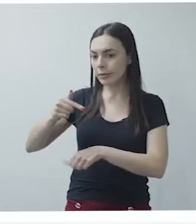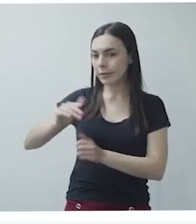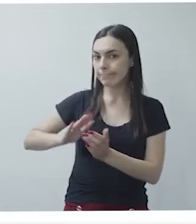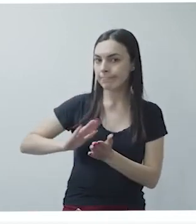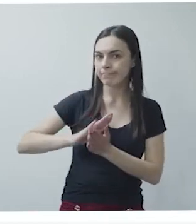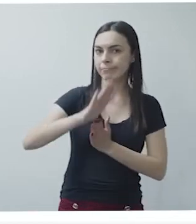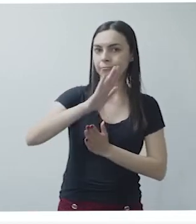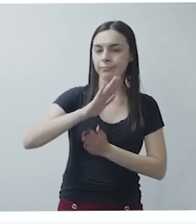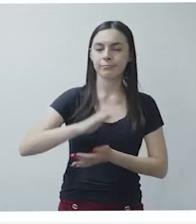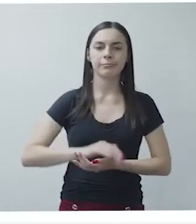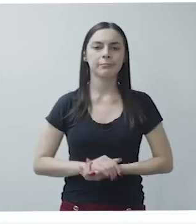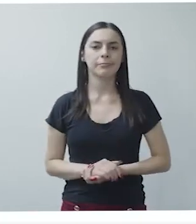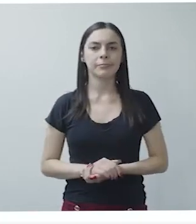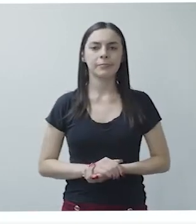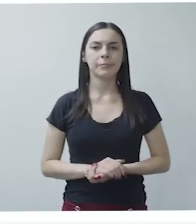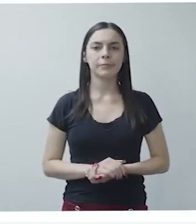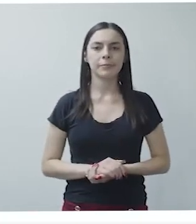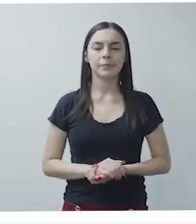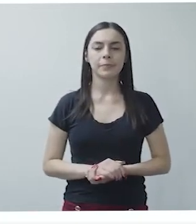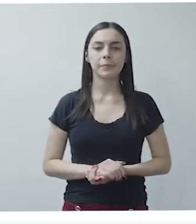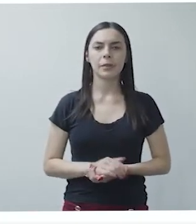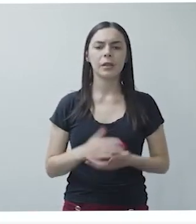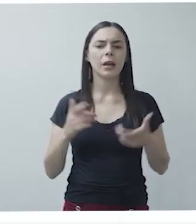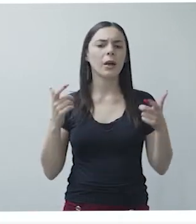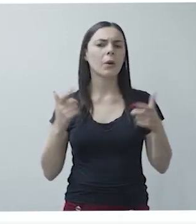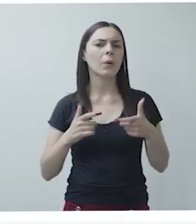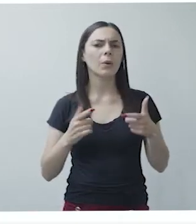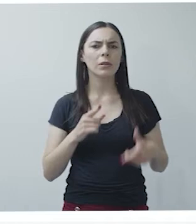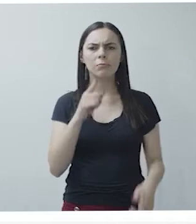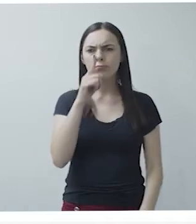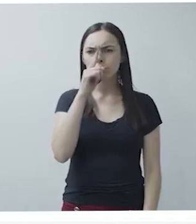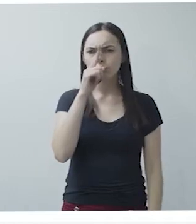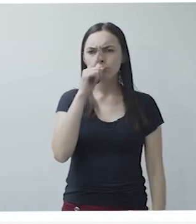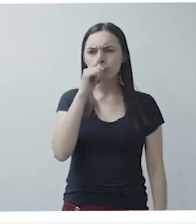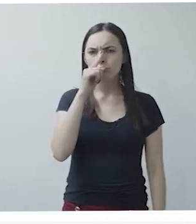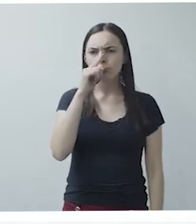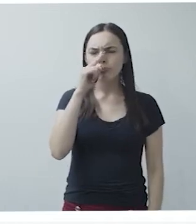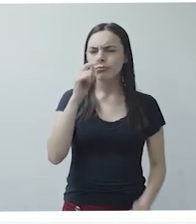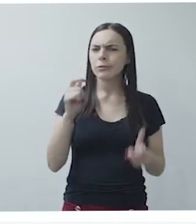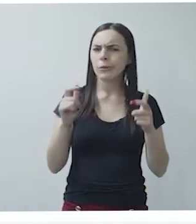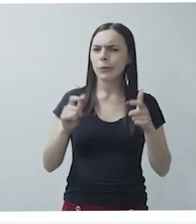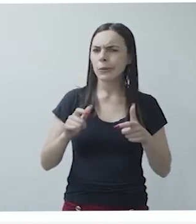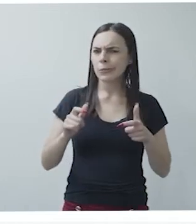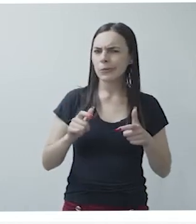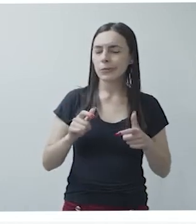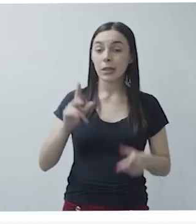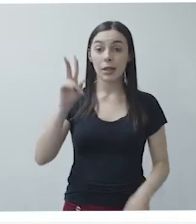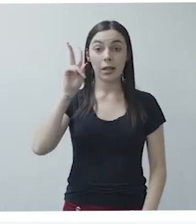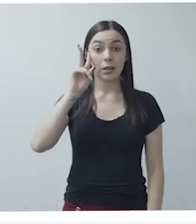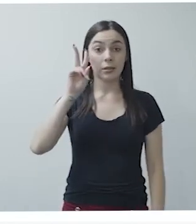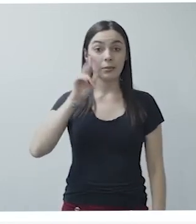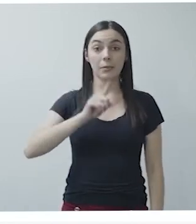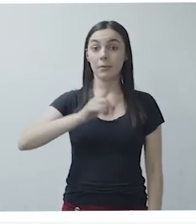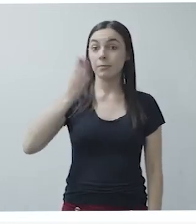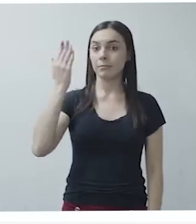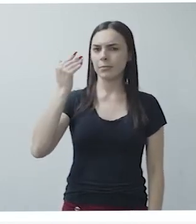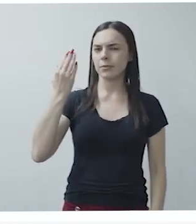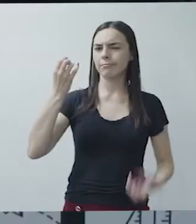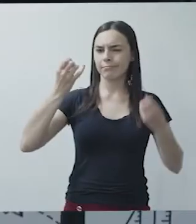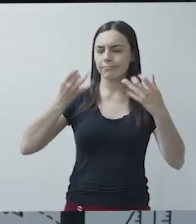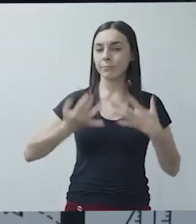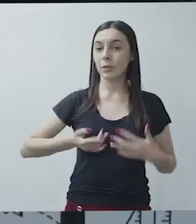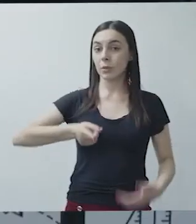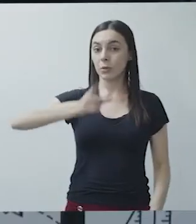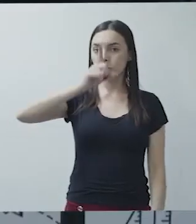7 horas. Onde o ponteiro pequeno deve estar? Vocês lembram que o ponteiro grande, ele vai ficar aqui